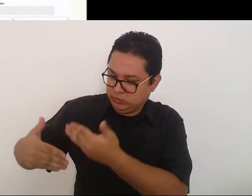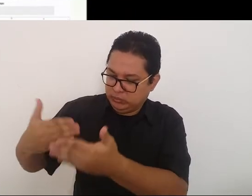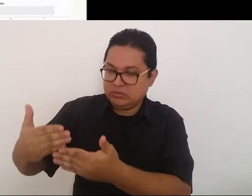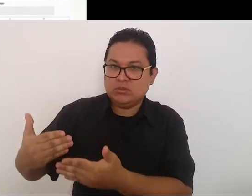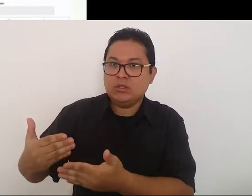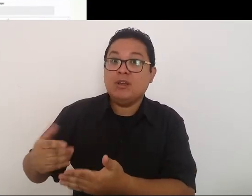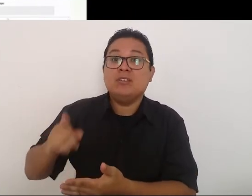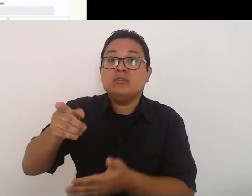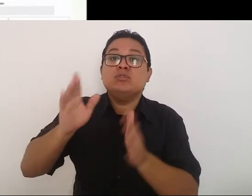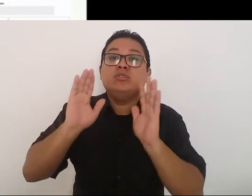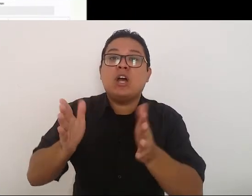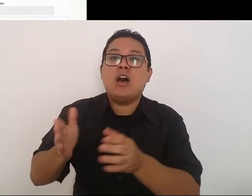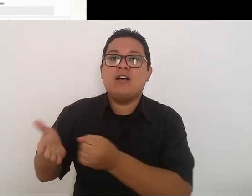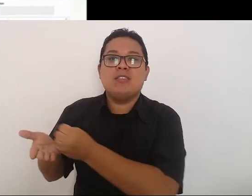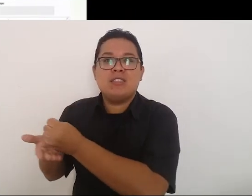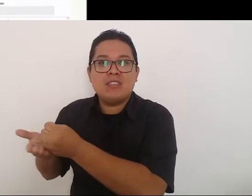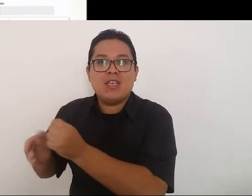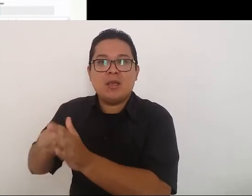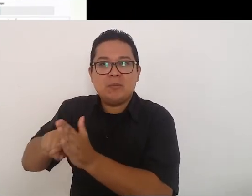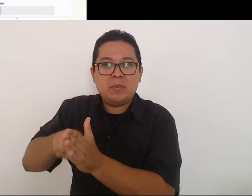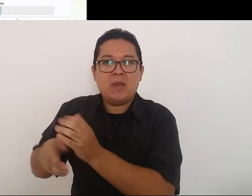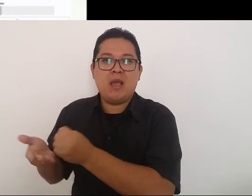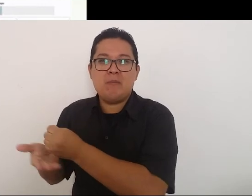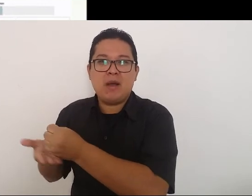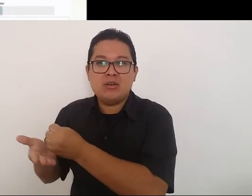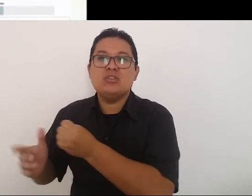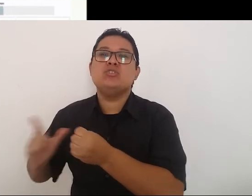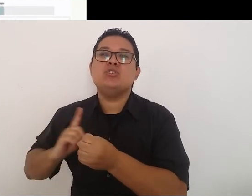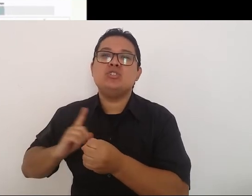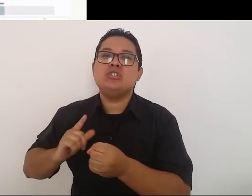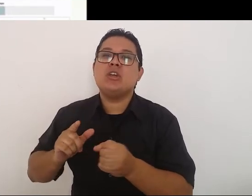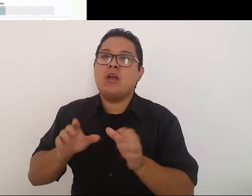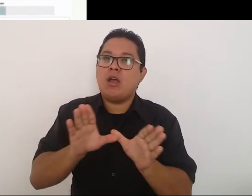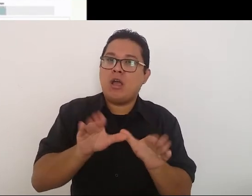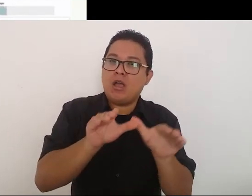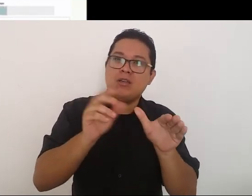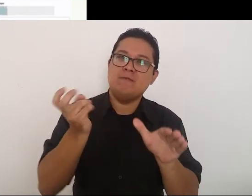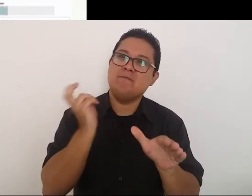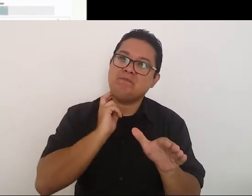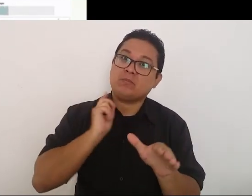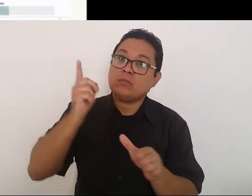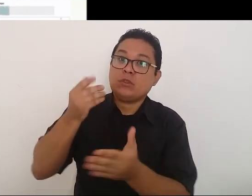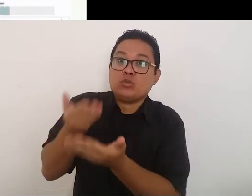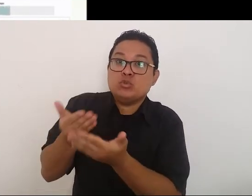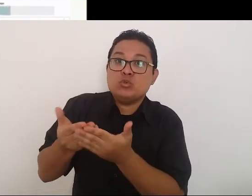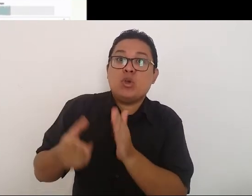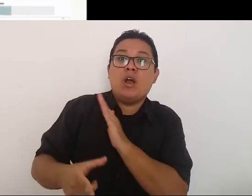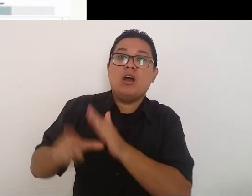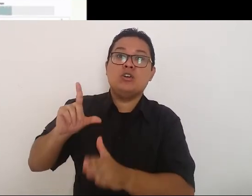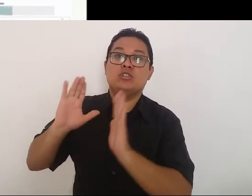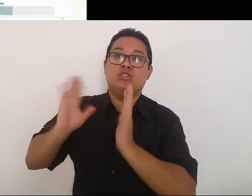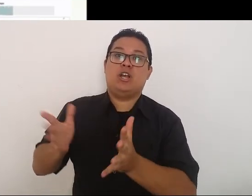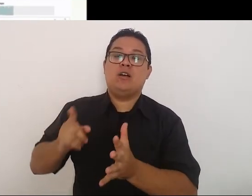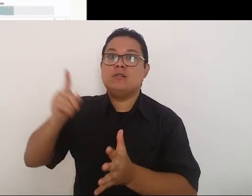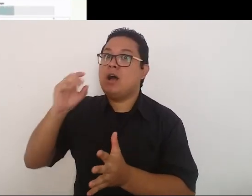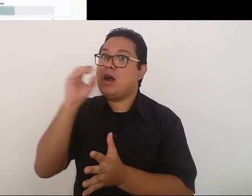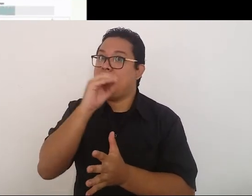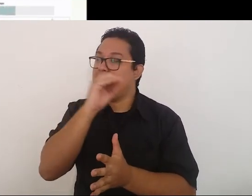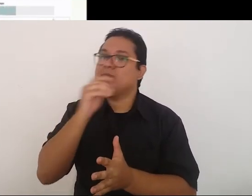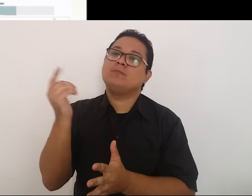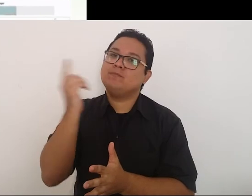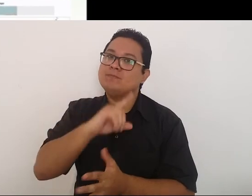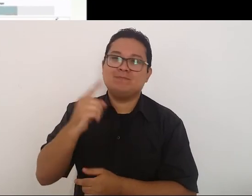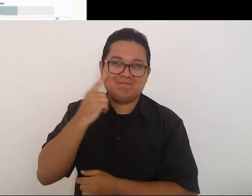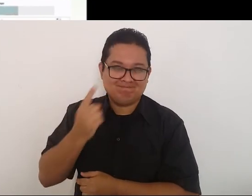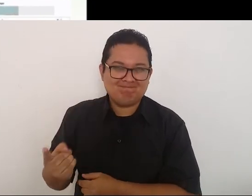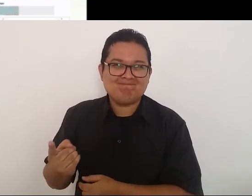ficaram muito mais rápido. É por isso. Porque se eles não tivessem fazendo ciência básica, a gente nem ia saber que era da China. Só ia ver que